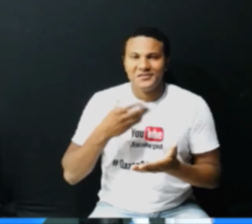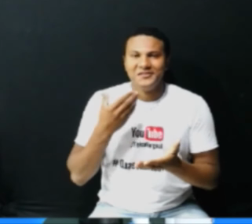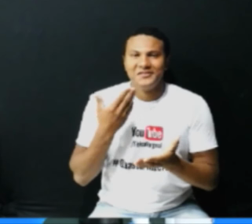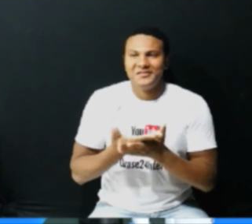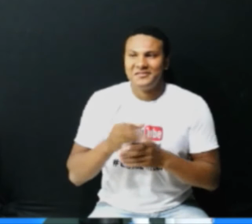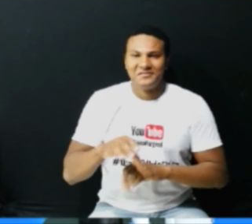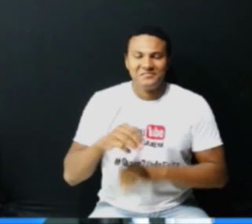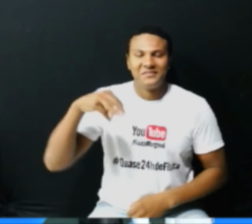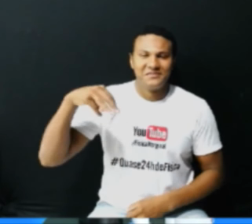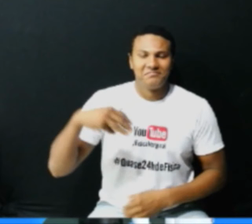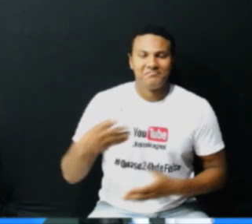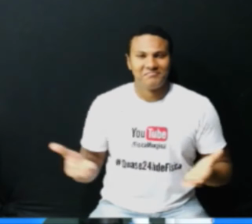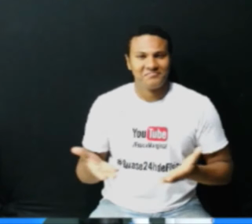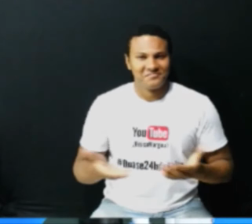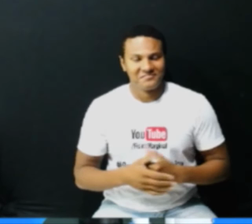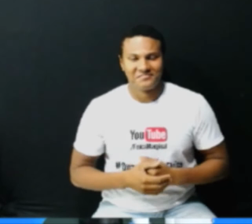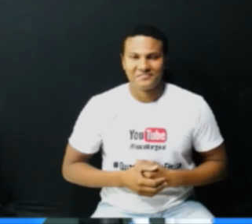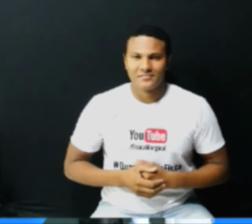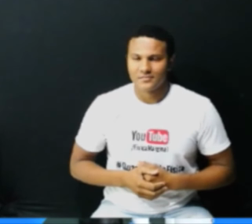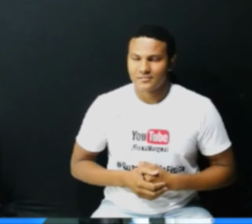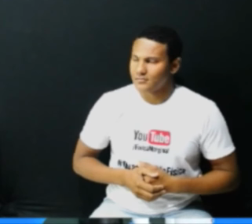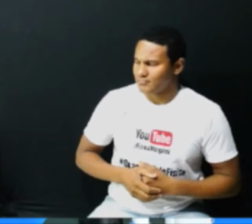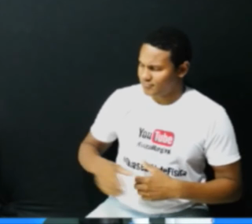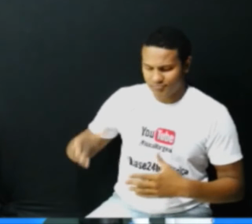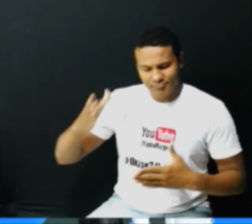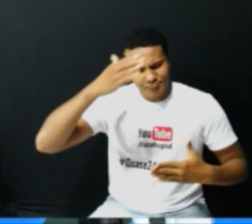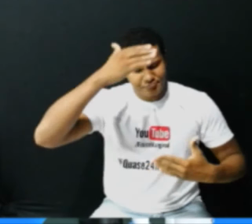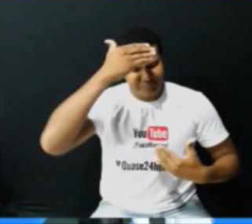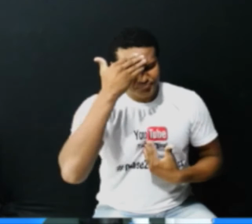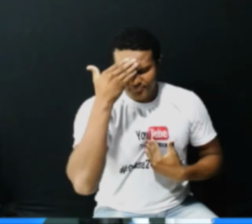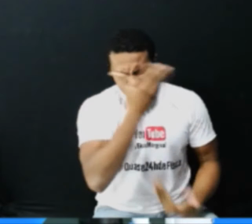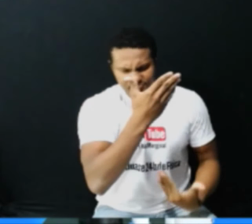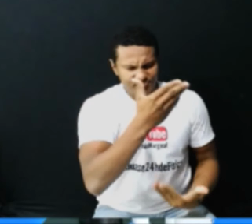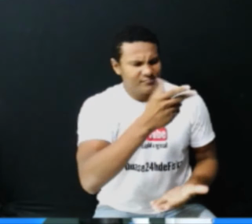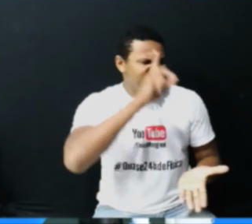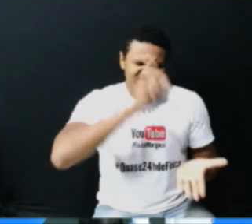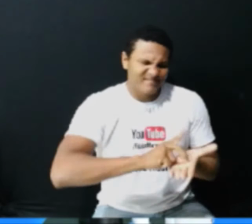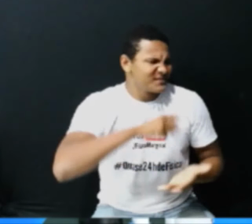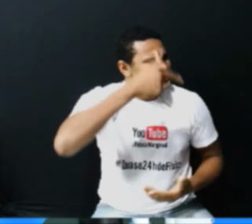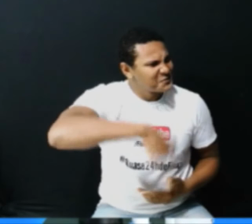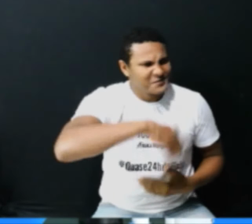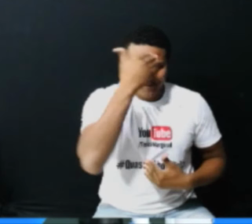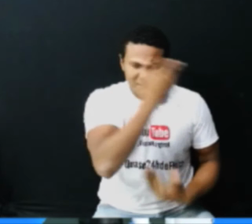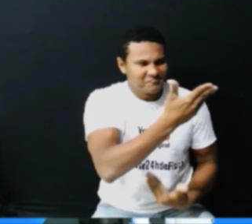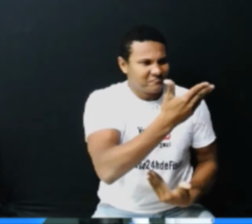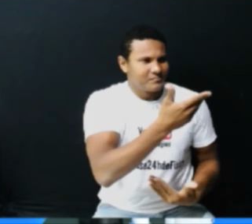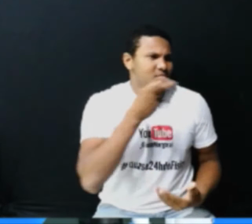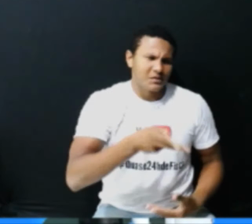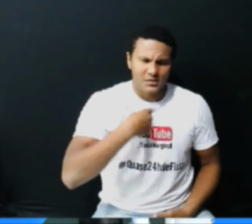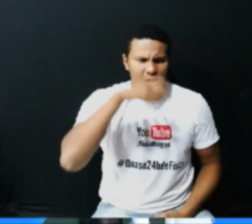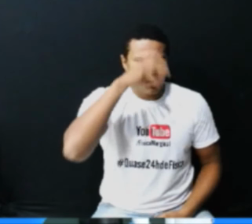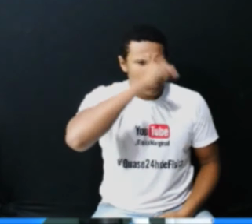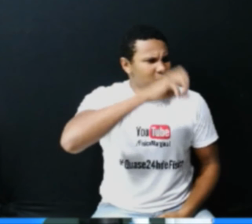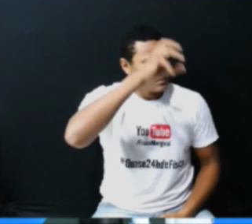Cara, mais uma vez, muitíssimo obrigado. Eu aprendo toda a vida e foi uma contribuição tremenda. E você não sabe também o